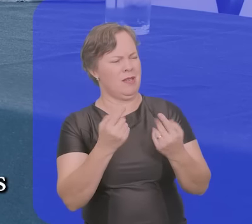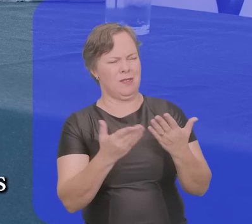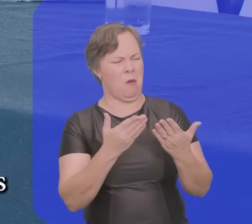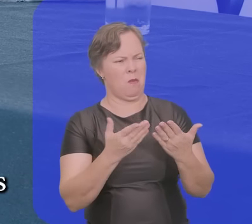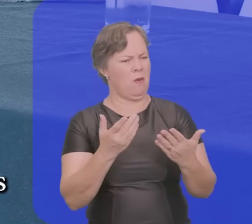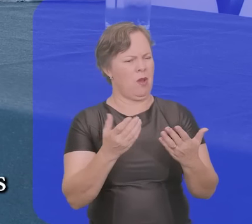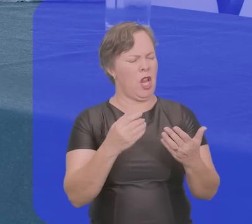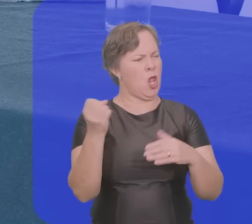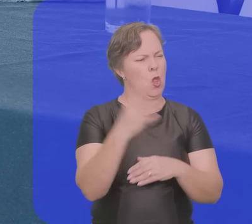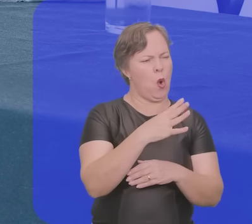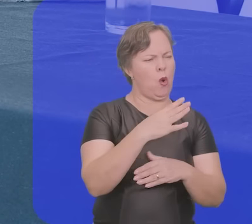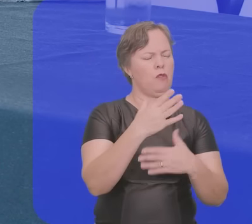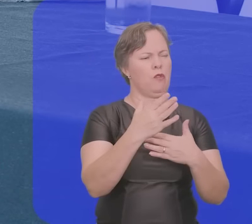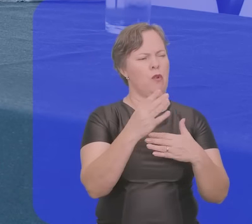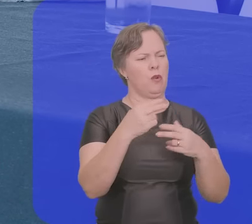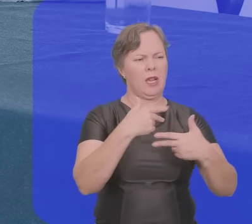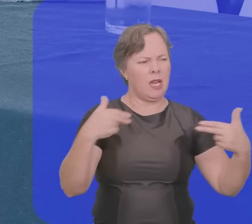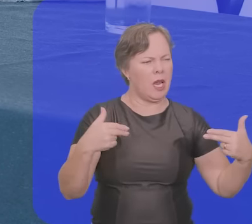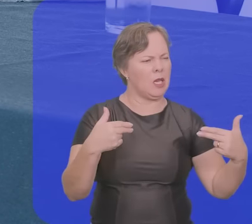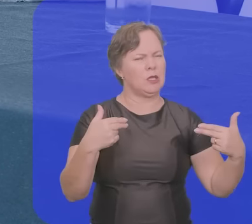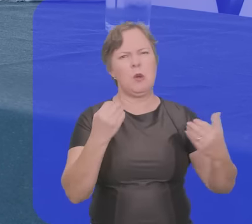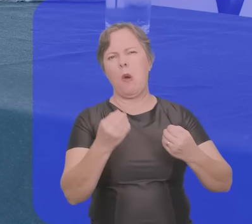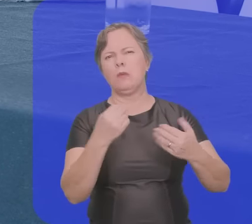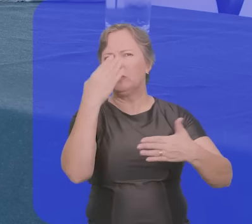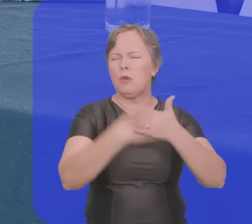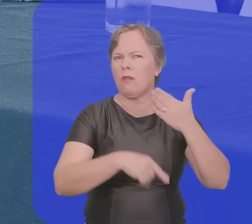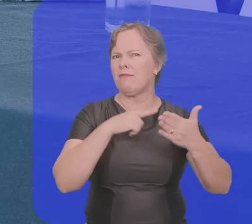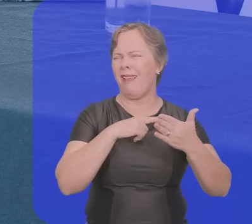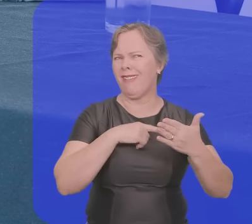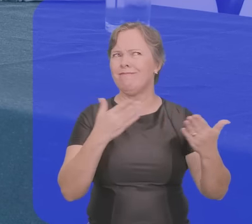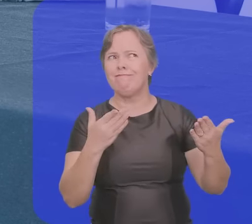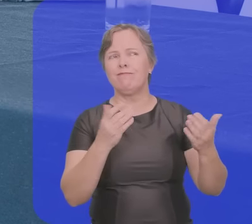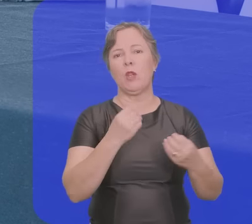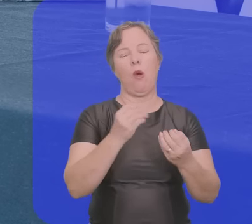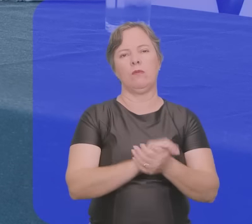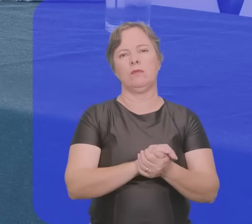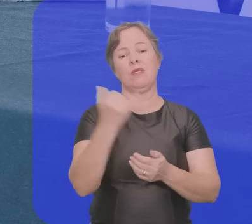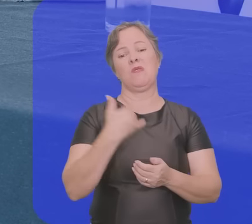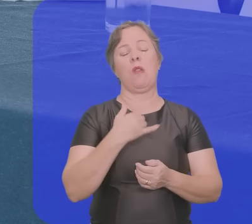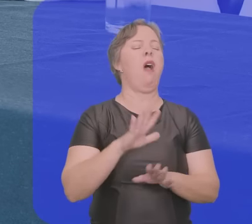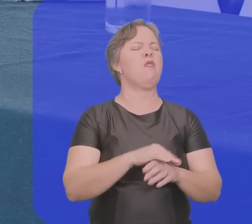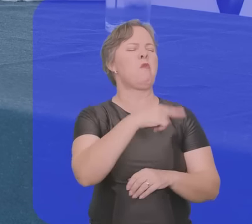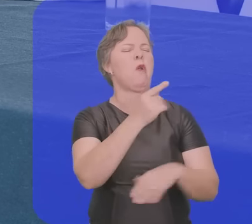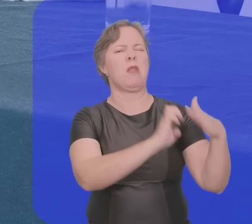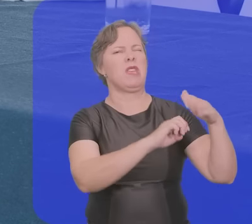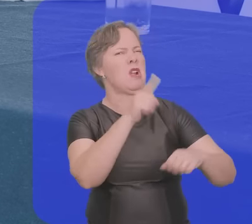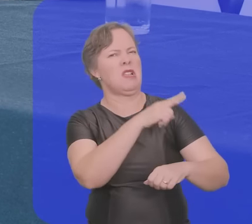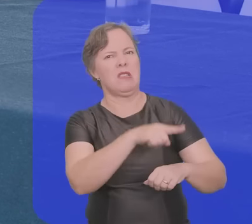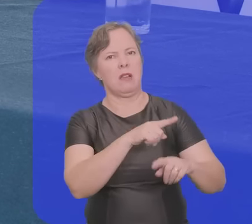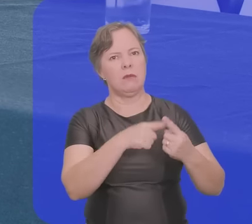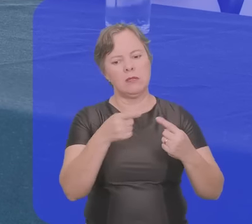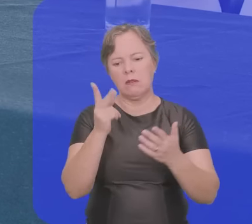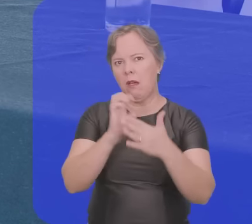E em algumas ofertas dessa, estava escrito lá que eles cancelariam com a outra operadora, que eu não precisava nem